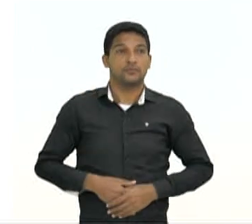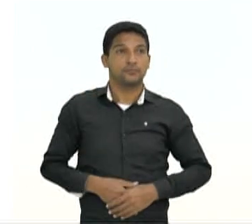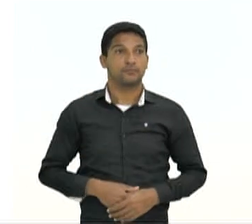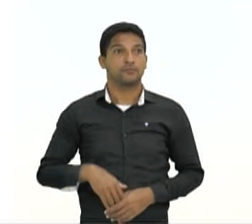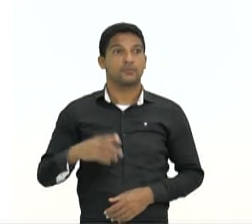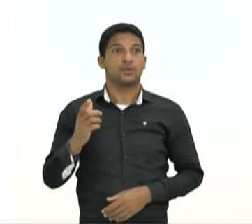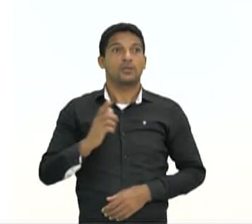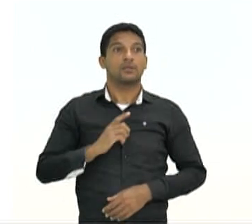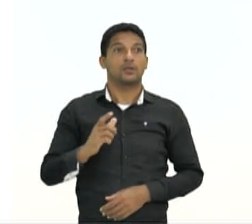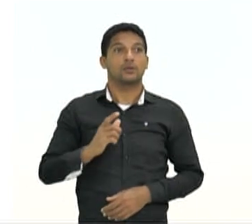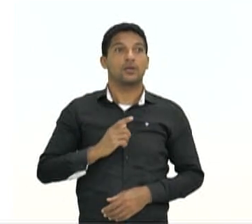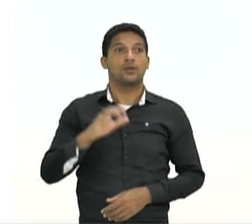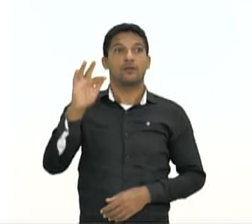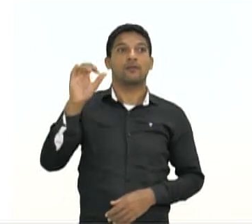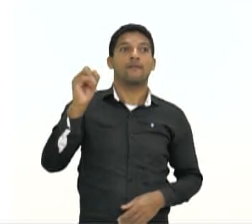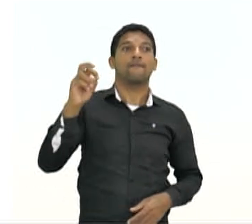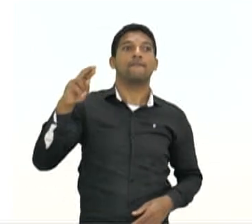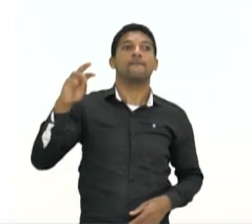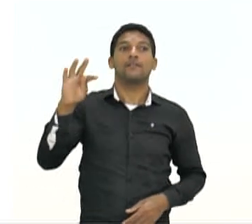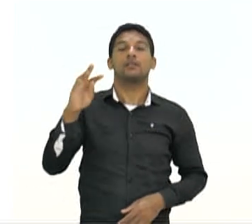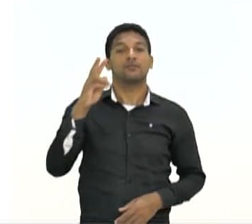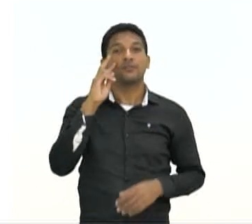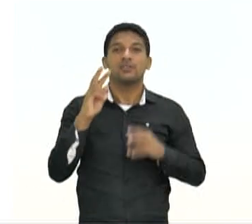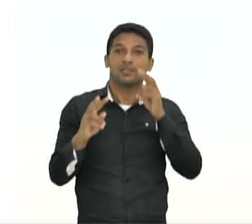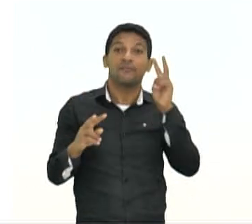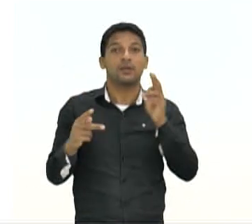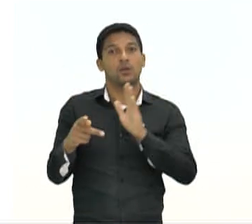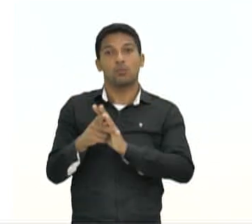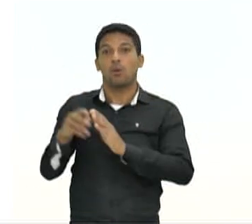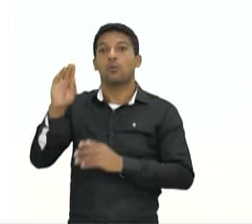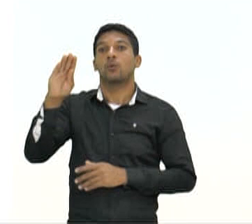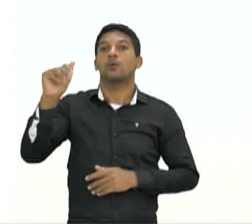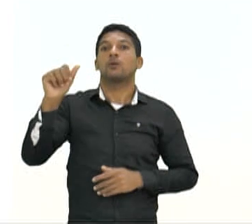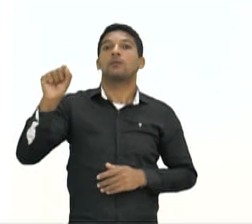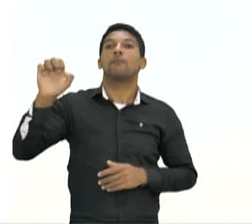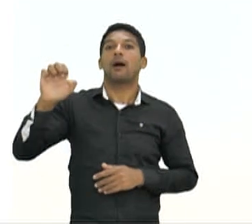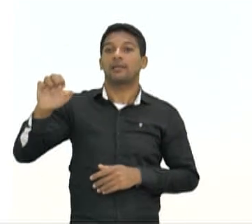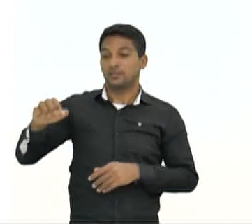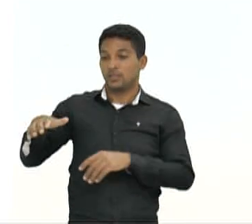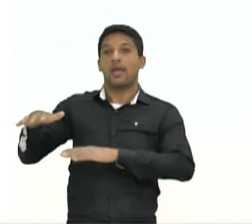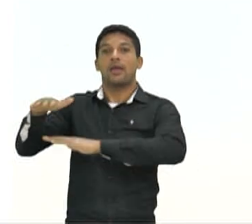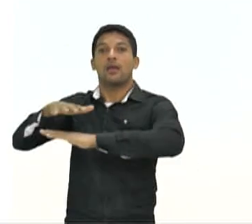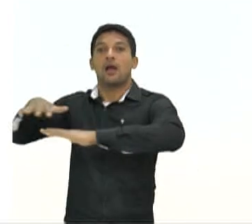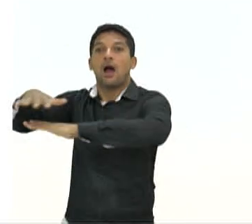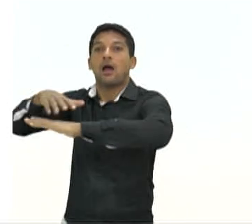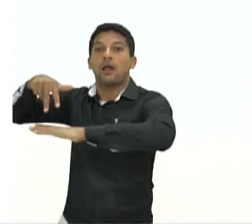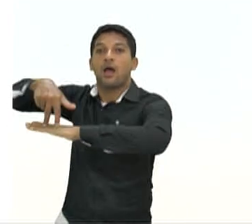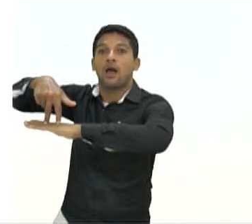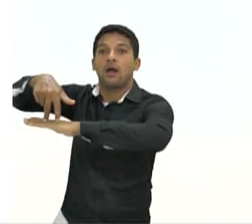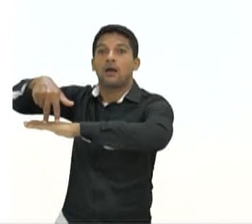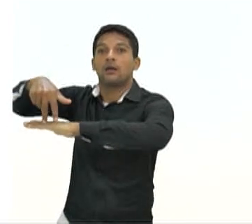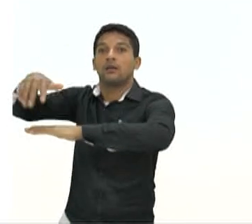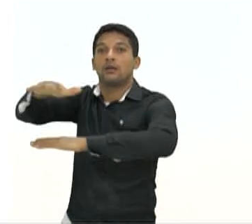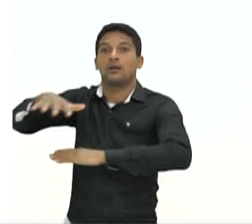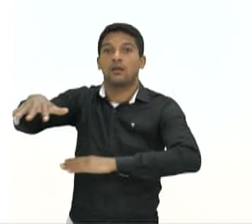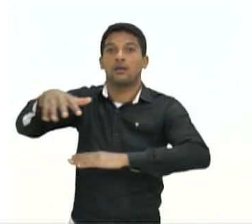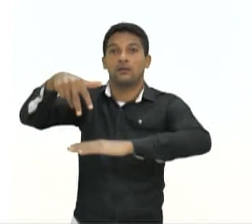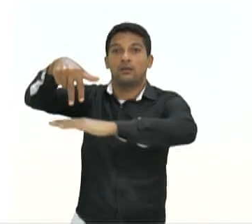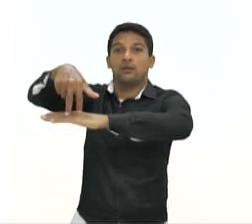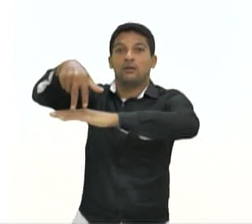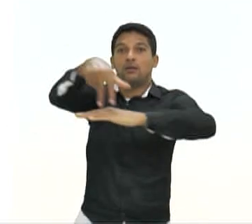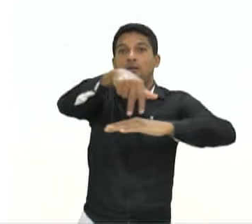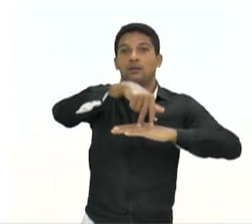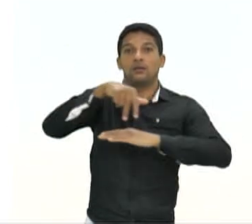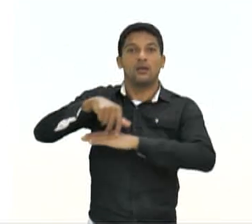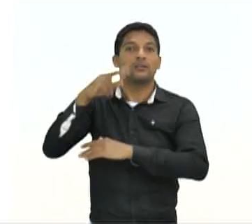por defender o lado direito do infield e realizar a eliminação da primeira base. Temos o 2B, né, que é o second baseman,